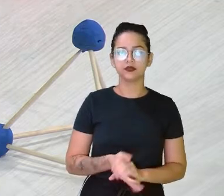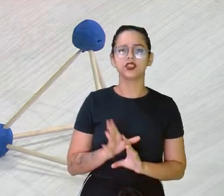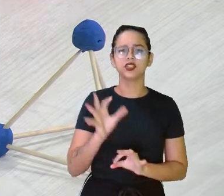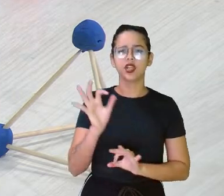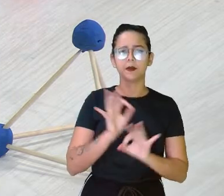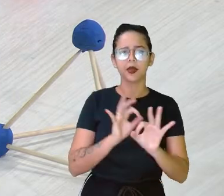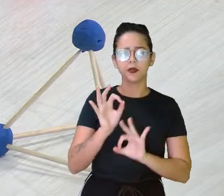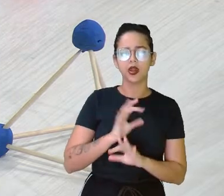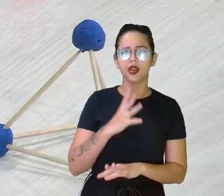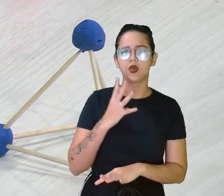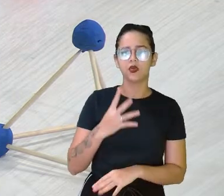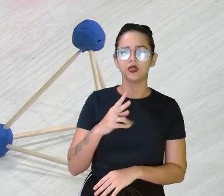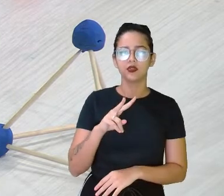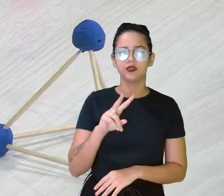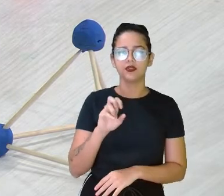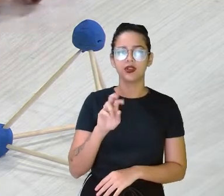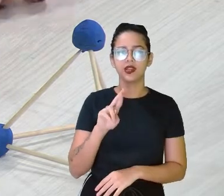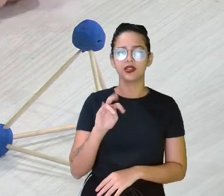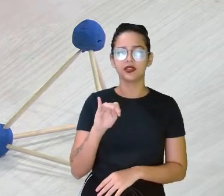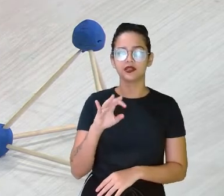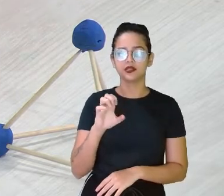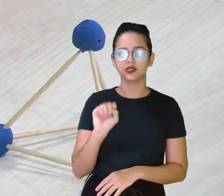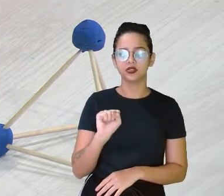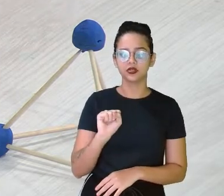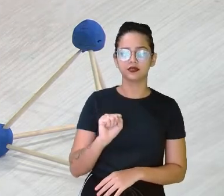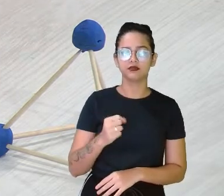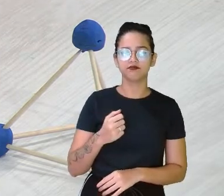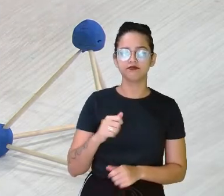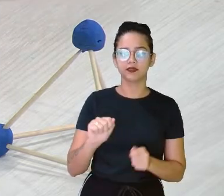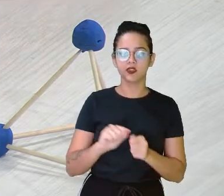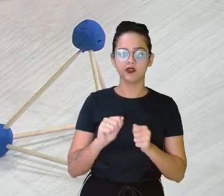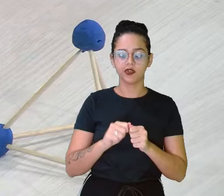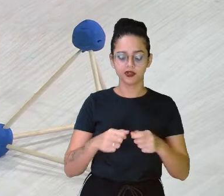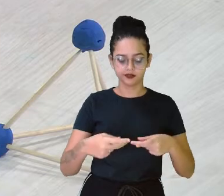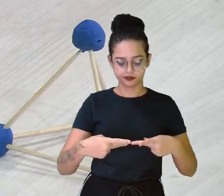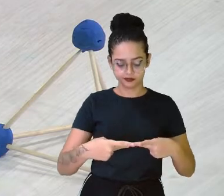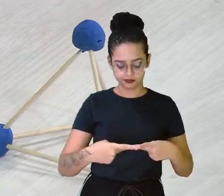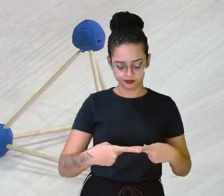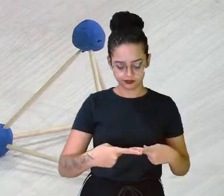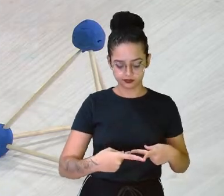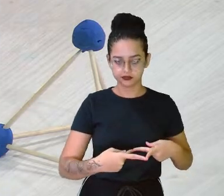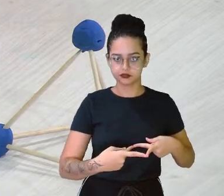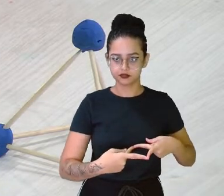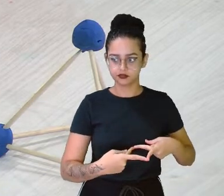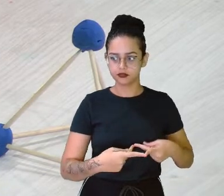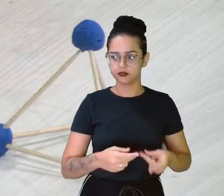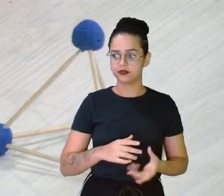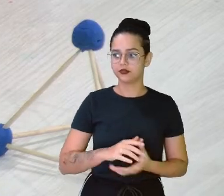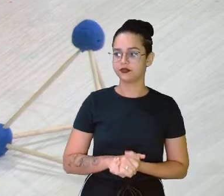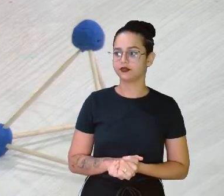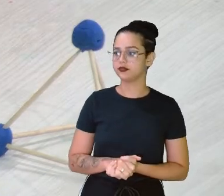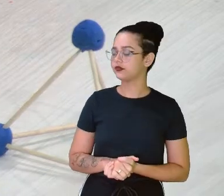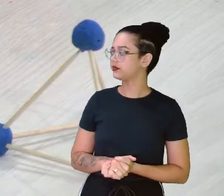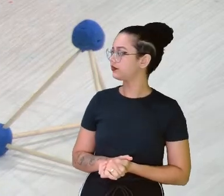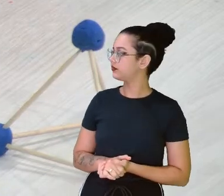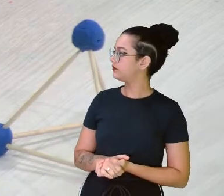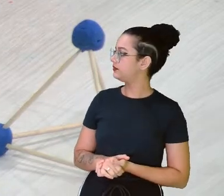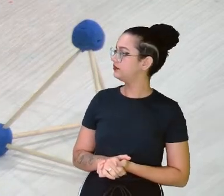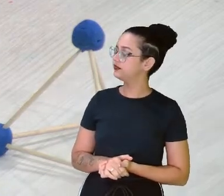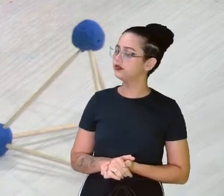os meus 4 vértices, né? Para eu montar o meu quadrado, eu preciso aqui